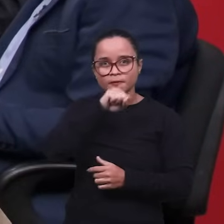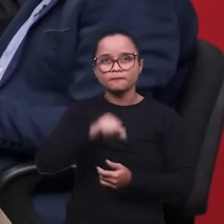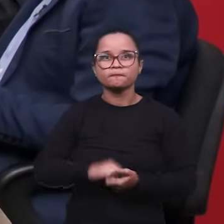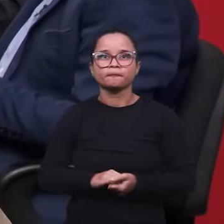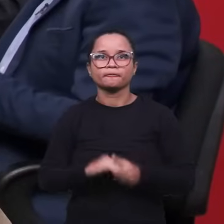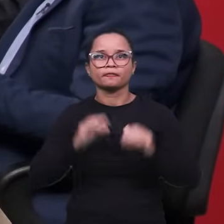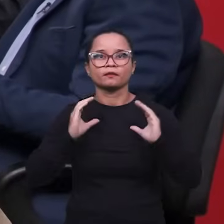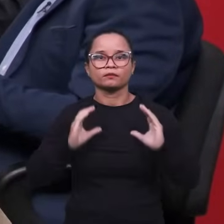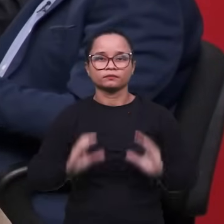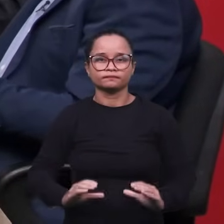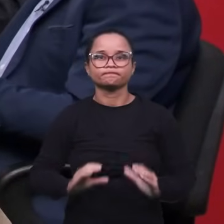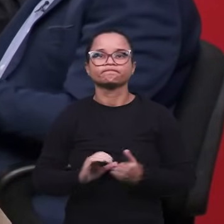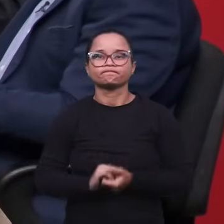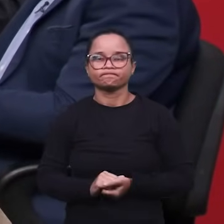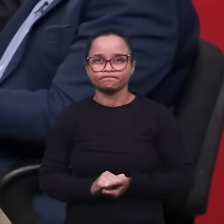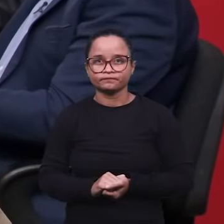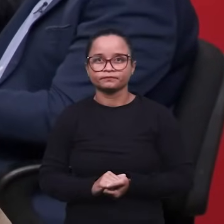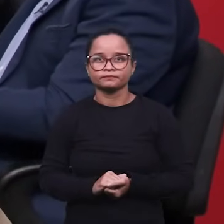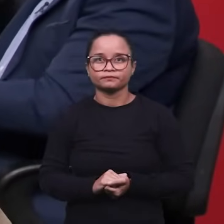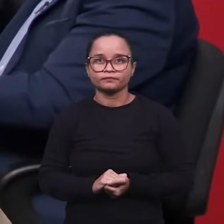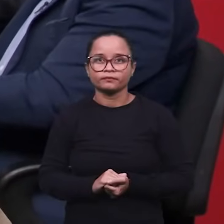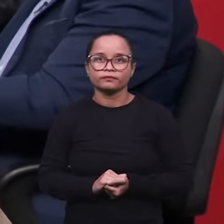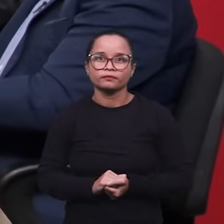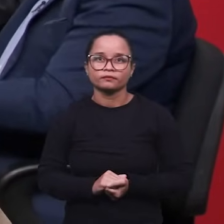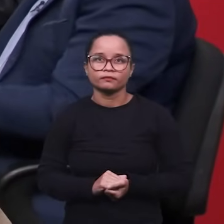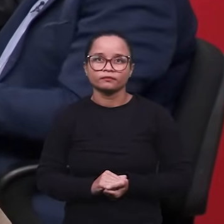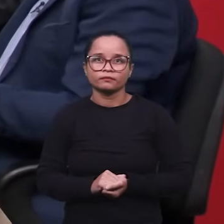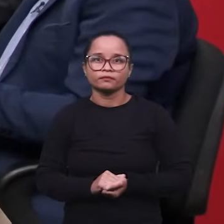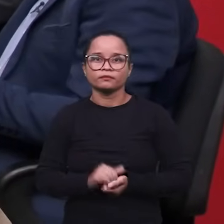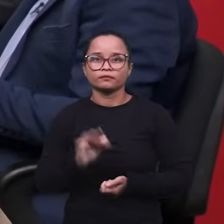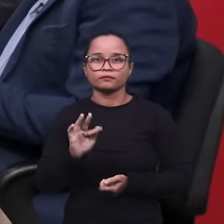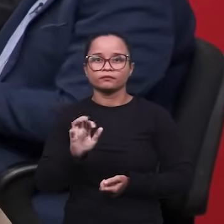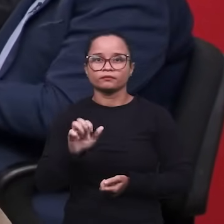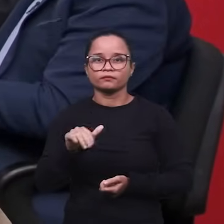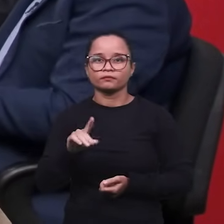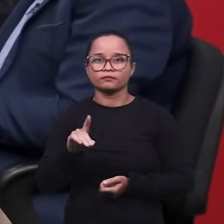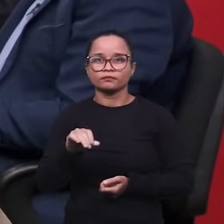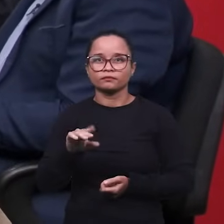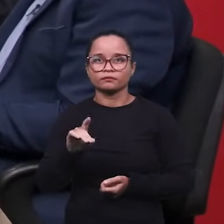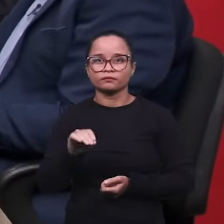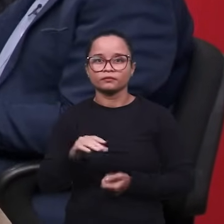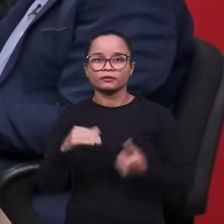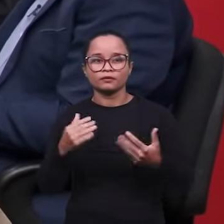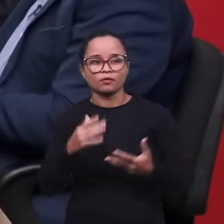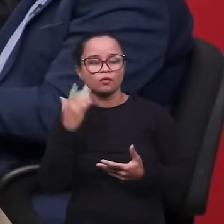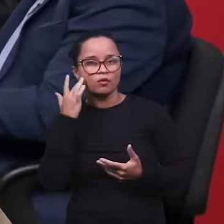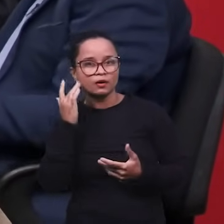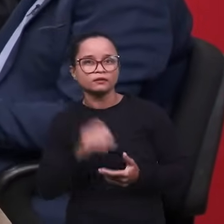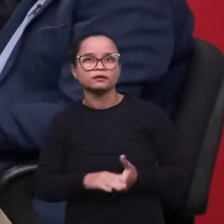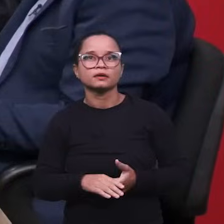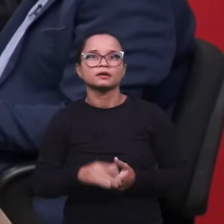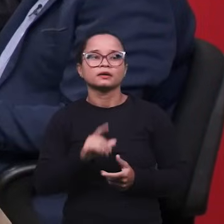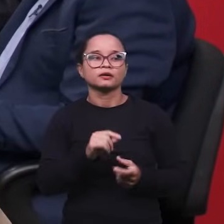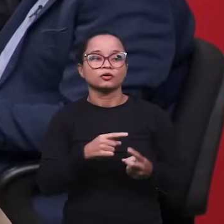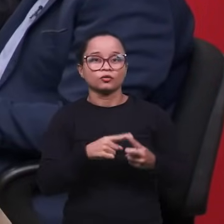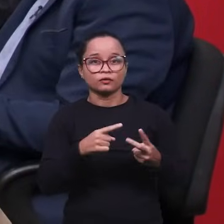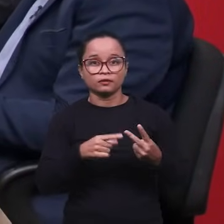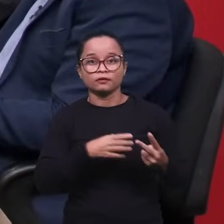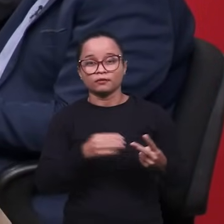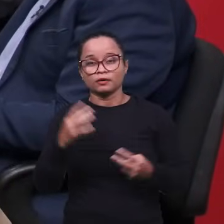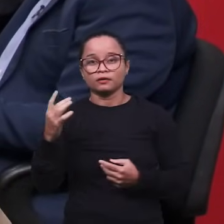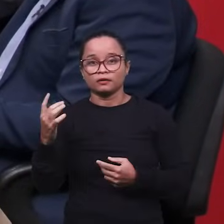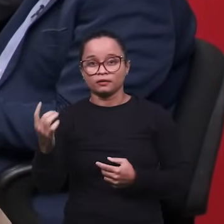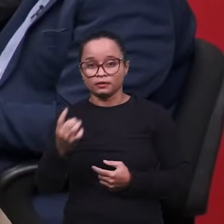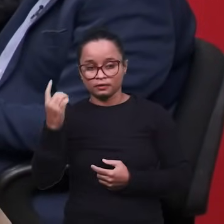É o mandamento por promessa, né, Marcelo? Mandamento por Honra promessa. teu pai e tua mãe, né? Fernando, quer falar? Eu acho que Absalão, eu acho que Adonias mostra assim,